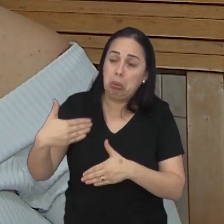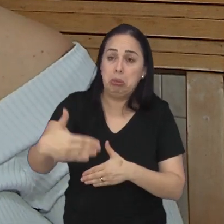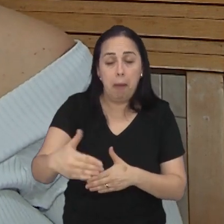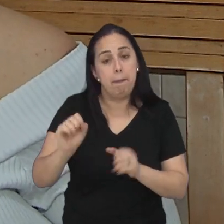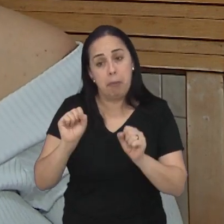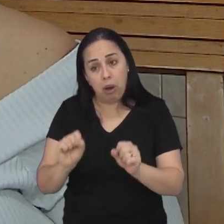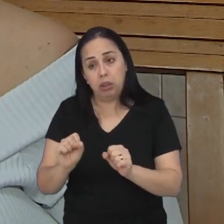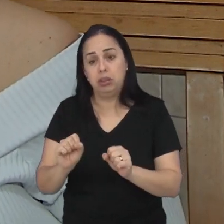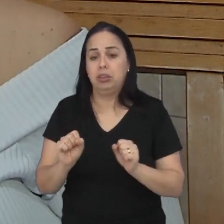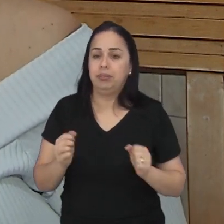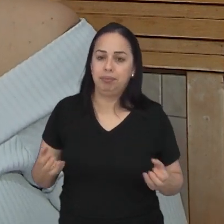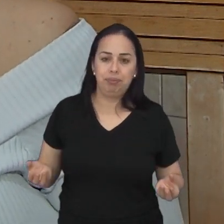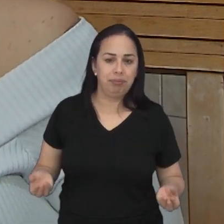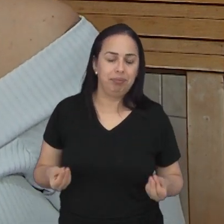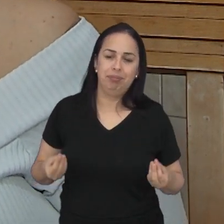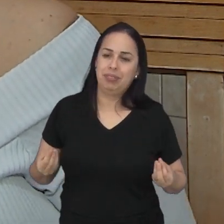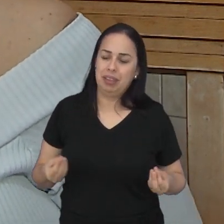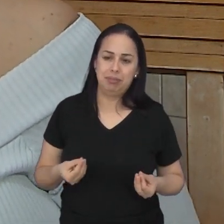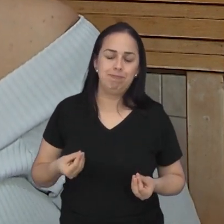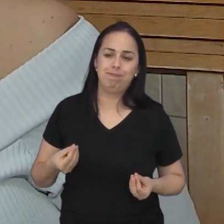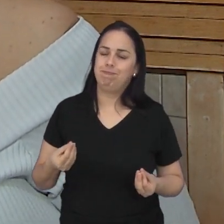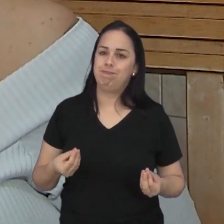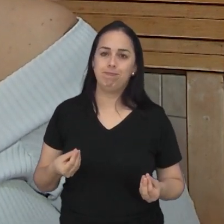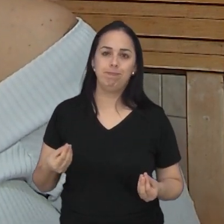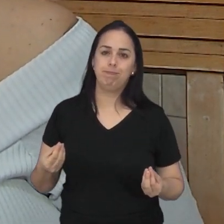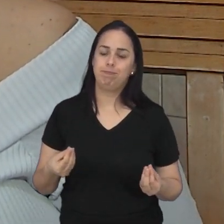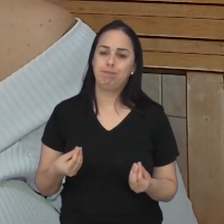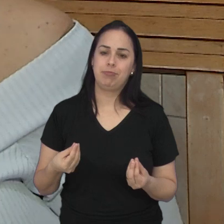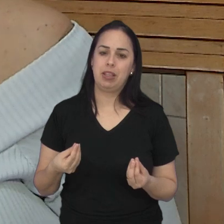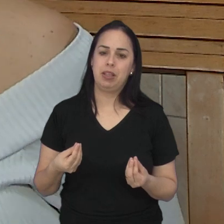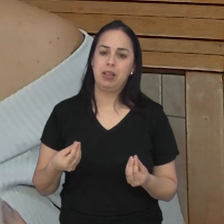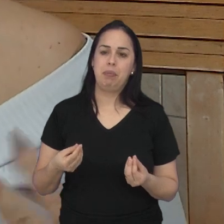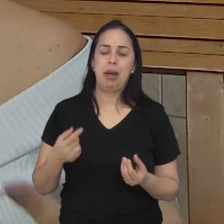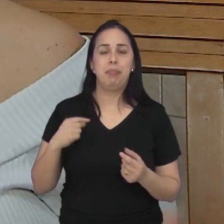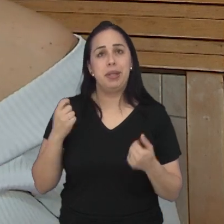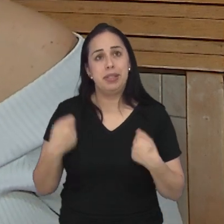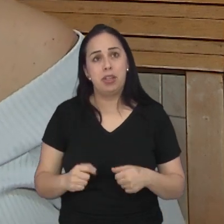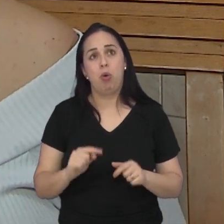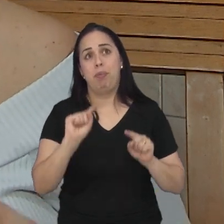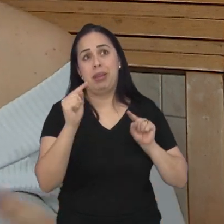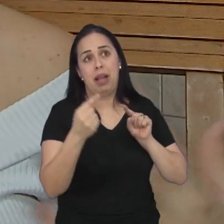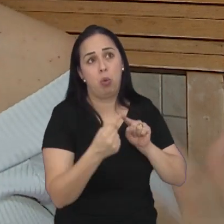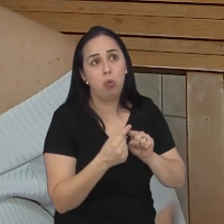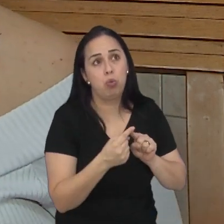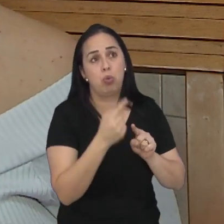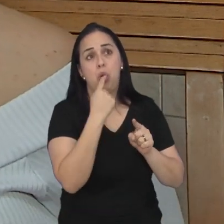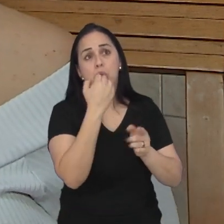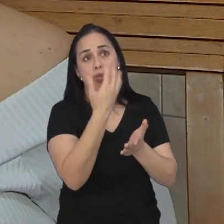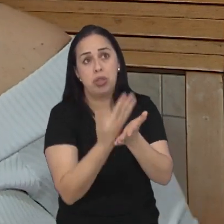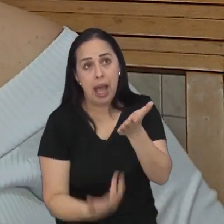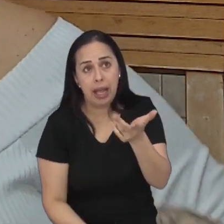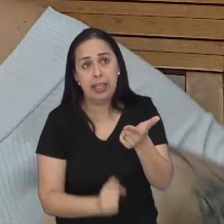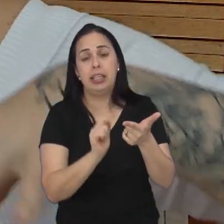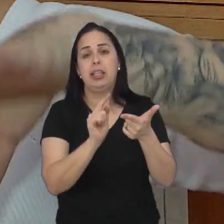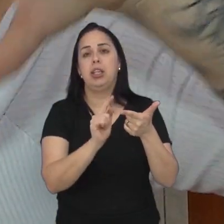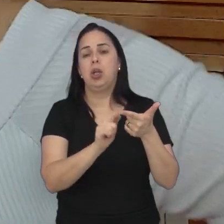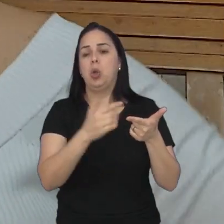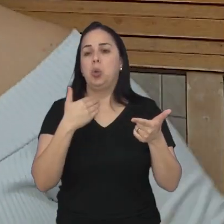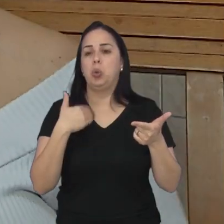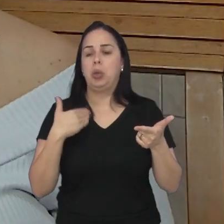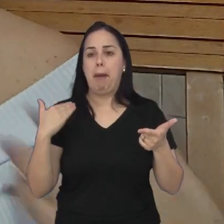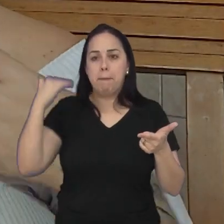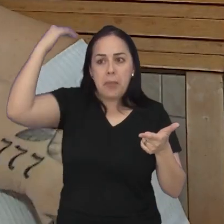pode adiantar. Mas é tudo uma questão de sangue, uma questão de tamanho, uma questão geral